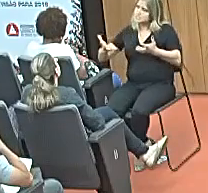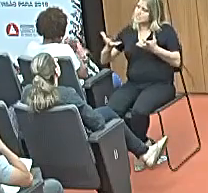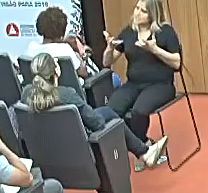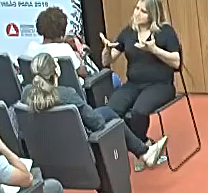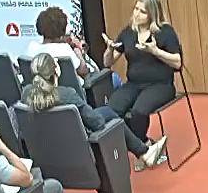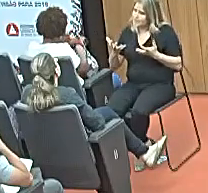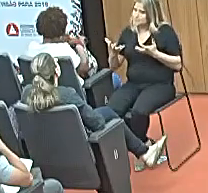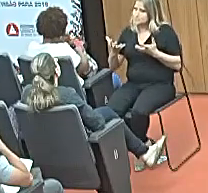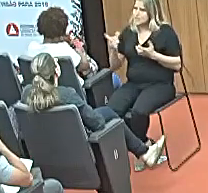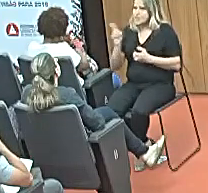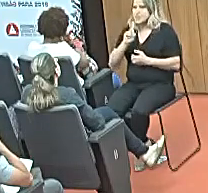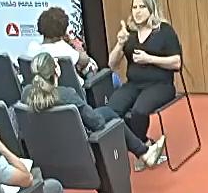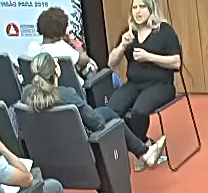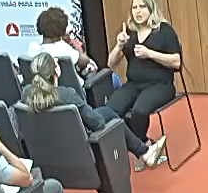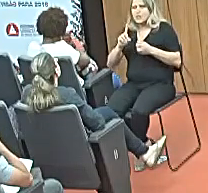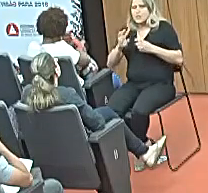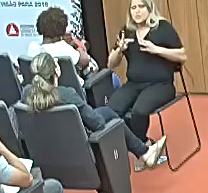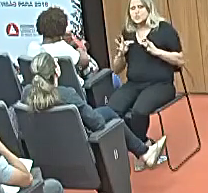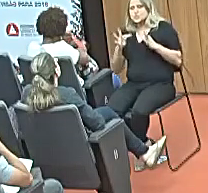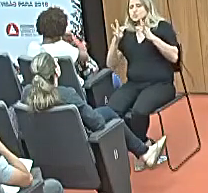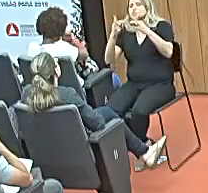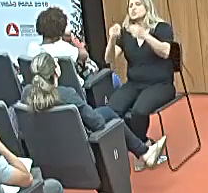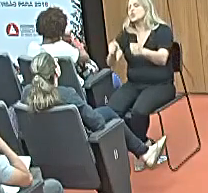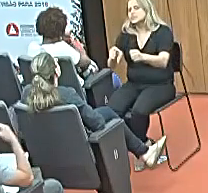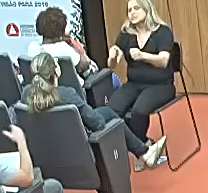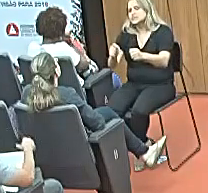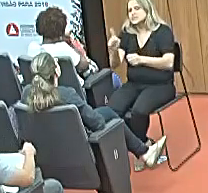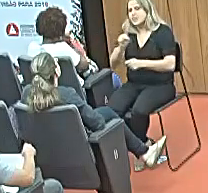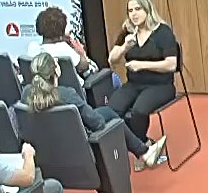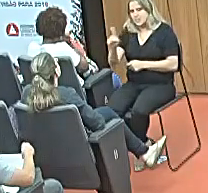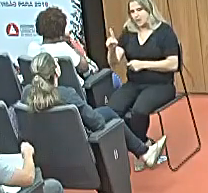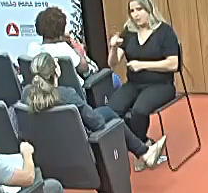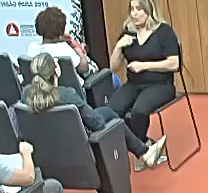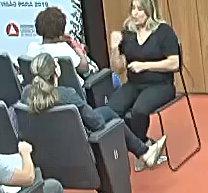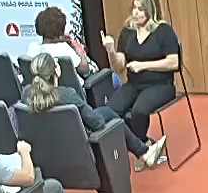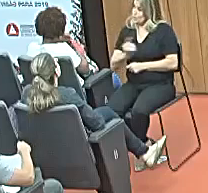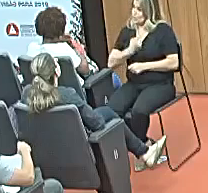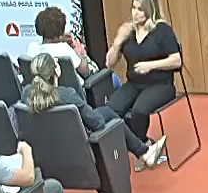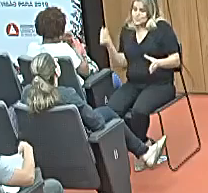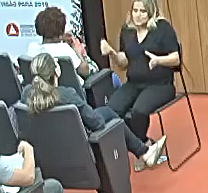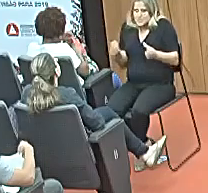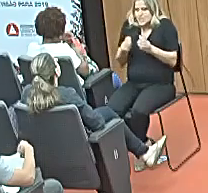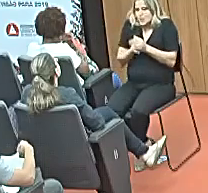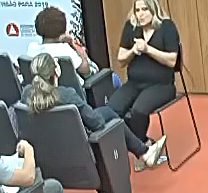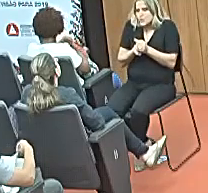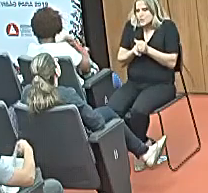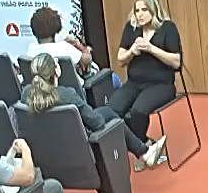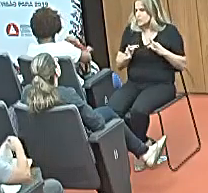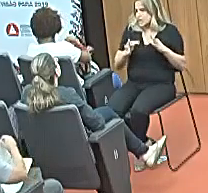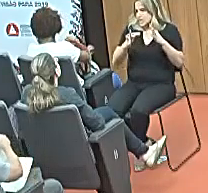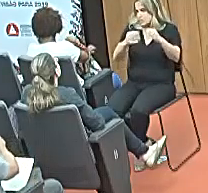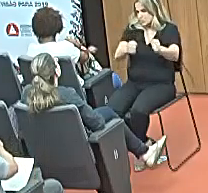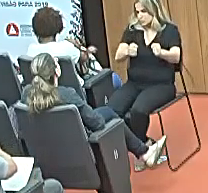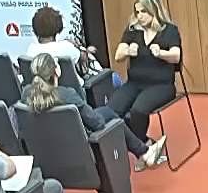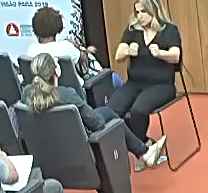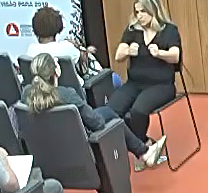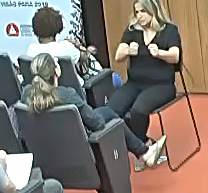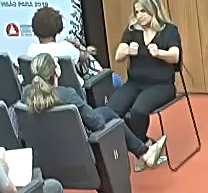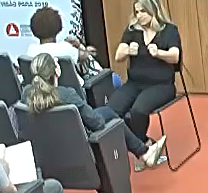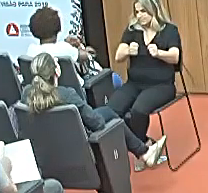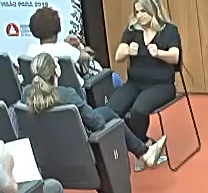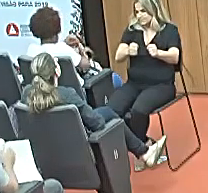da forma generalizada que nós nos sentimos incluídos como é